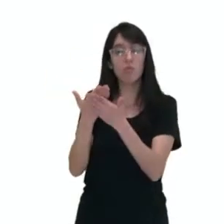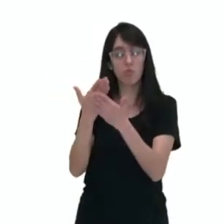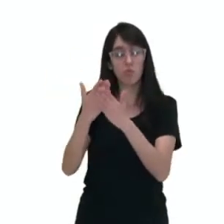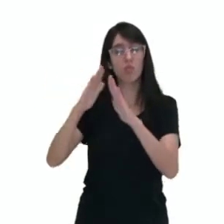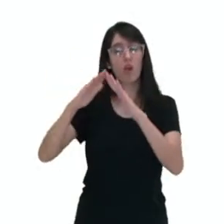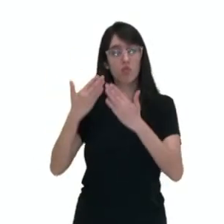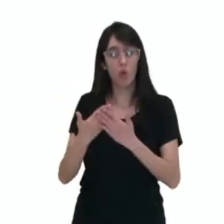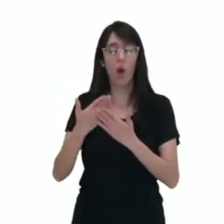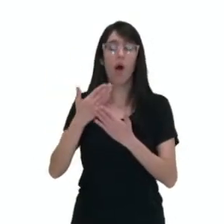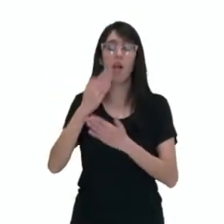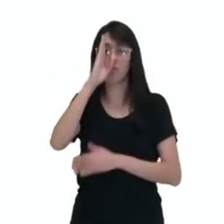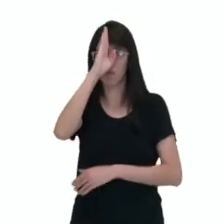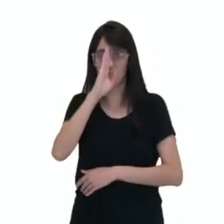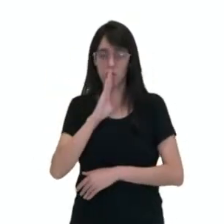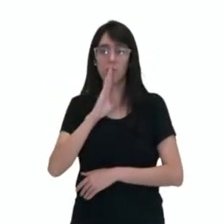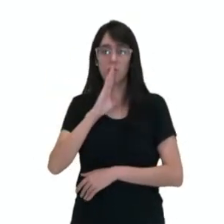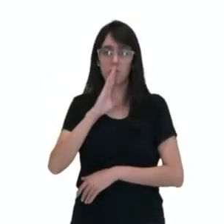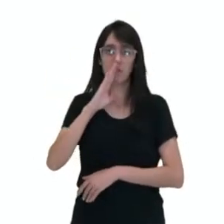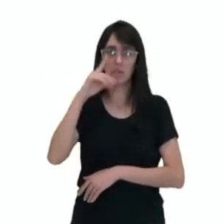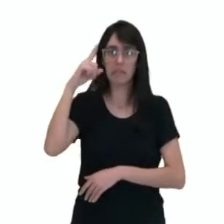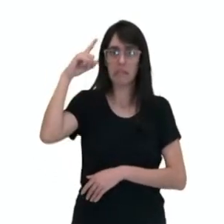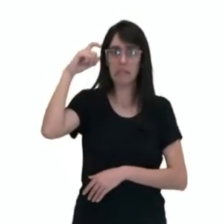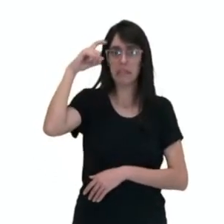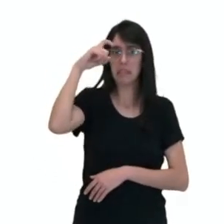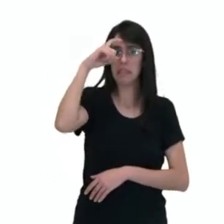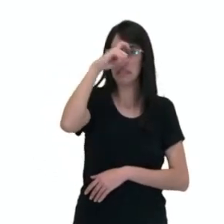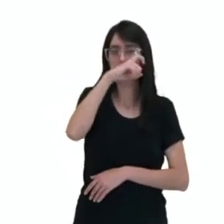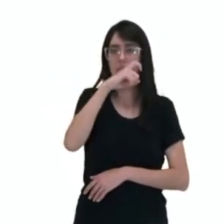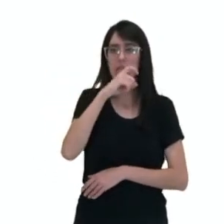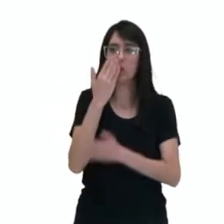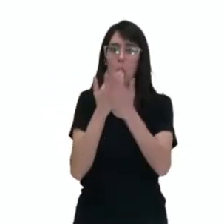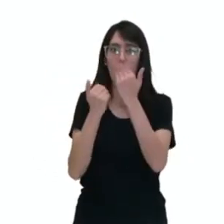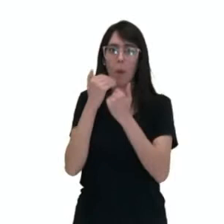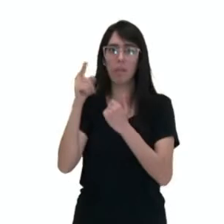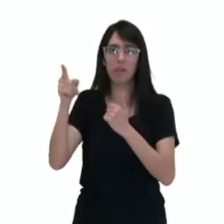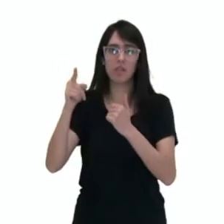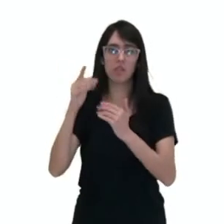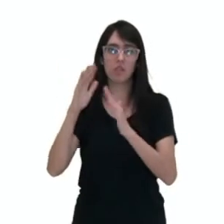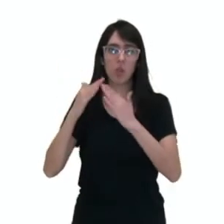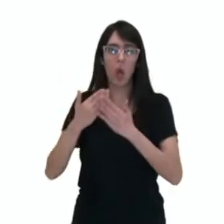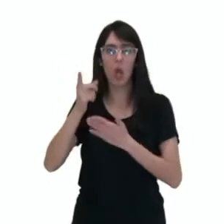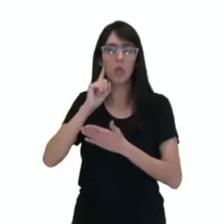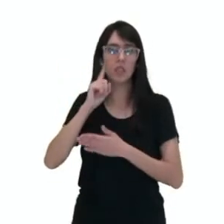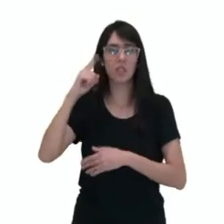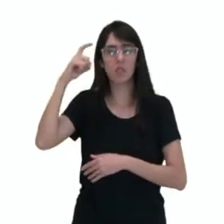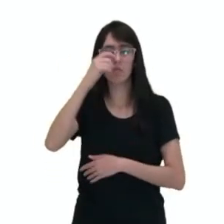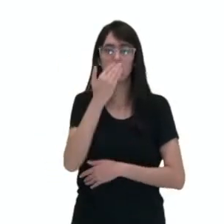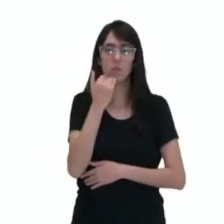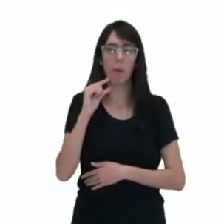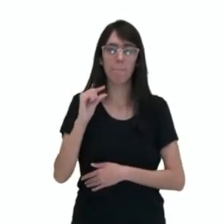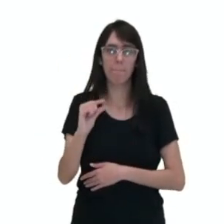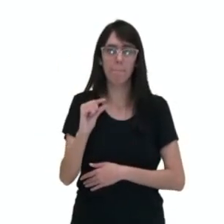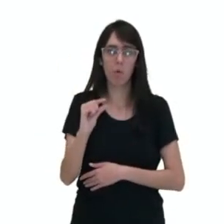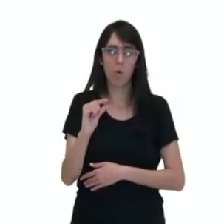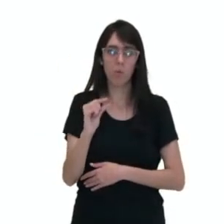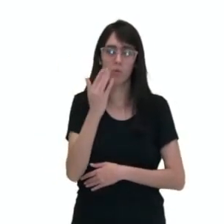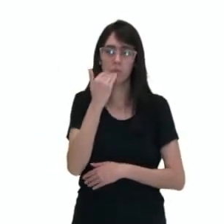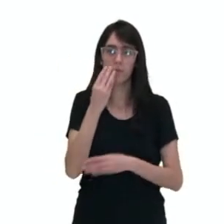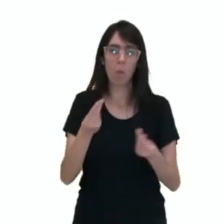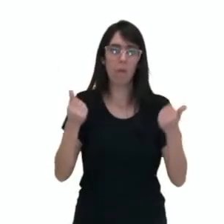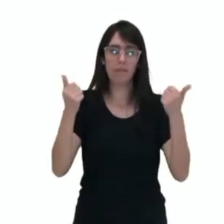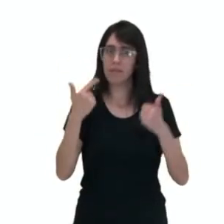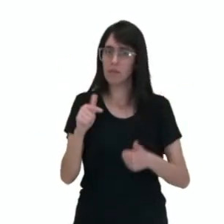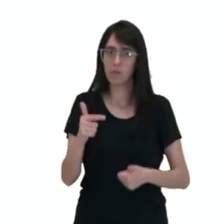até com dificuldade de ter a merenda escolar ali todos os dias, ou uma merenda de maior